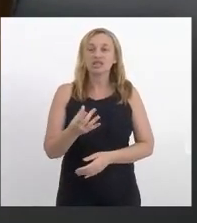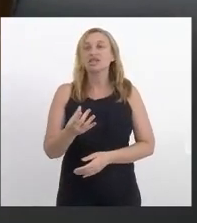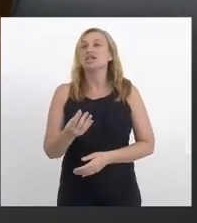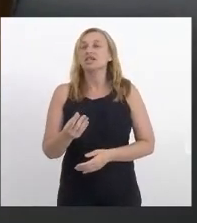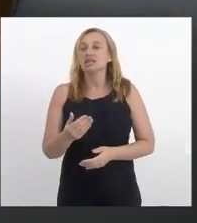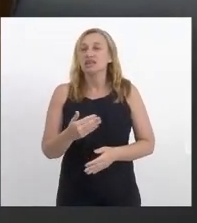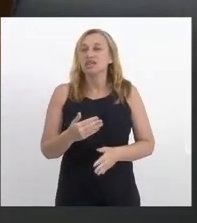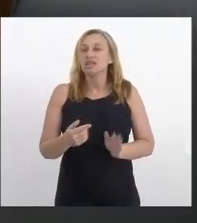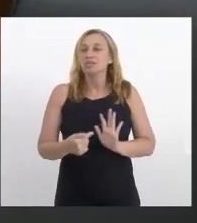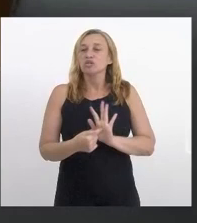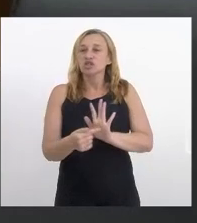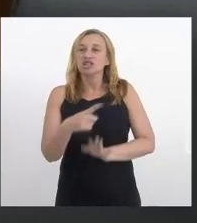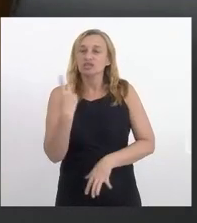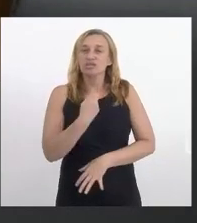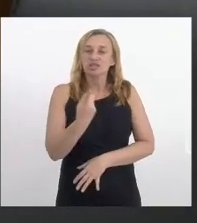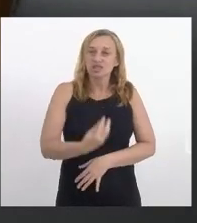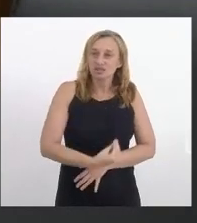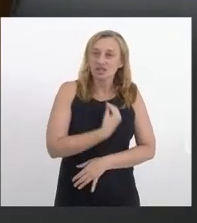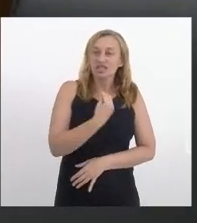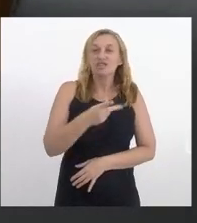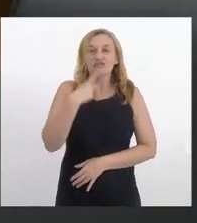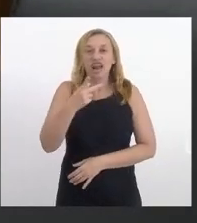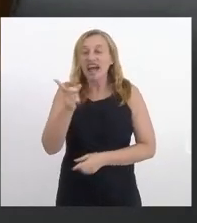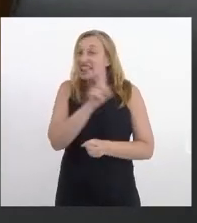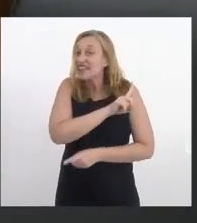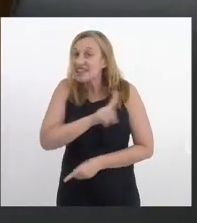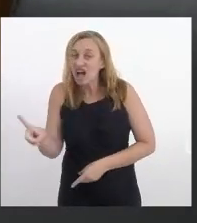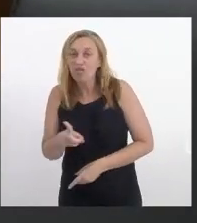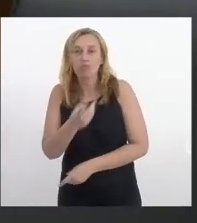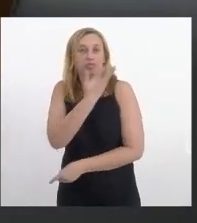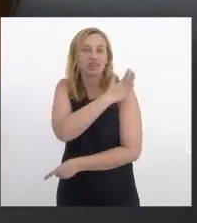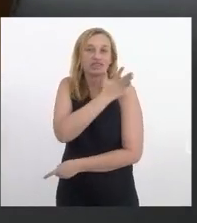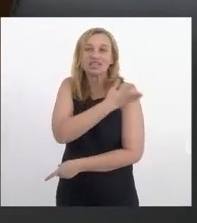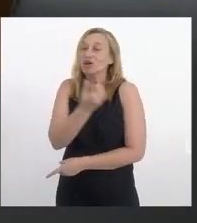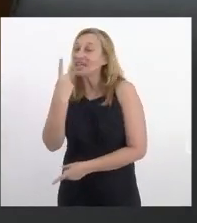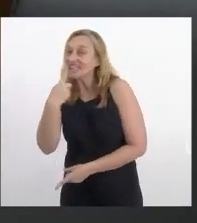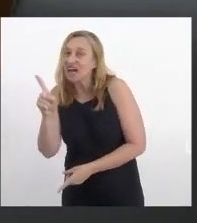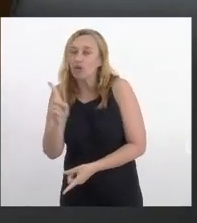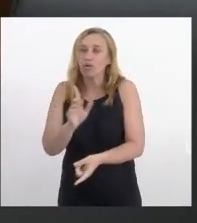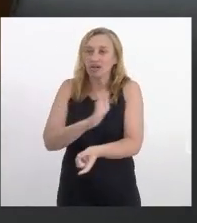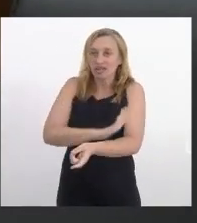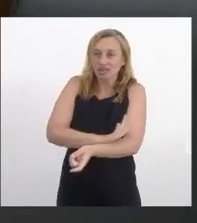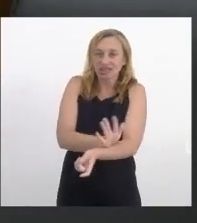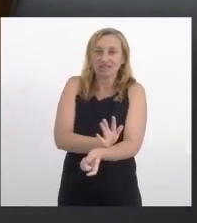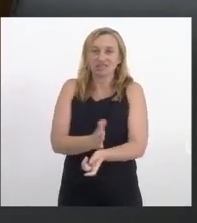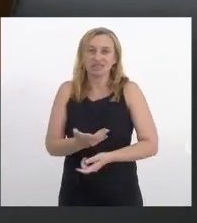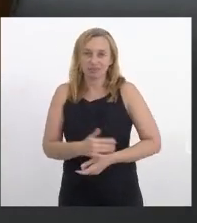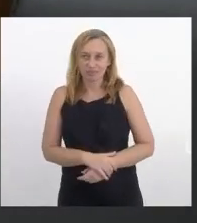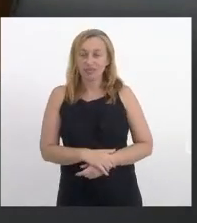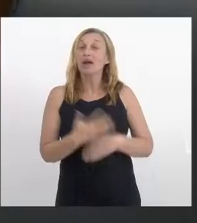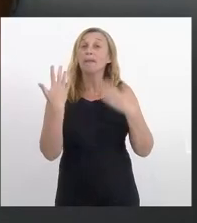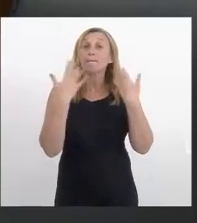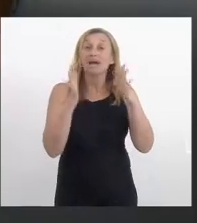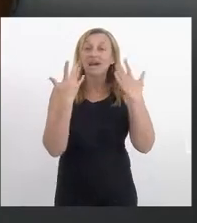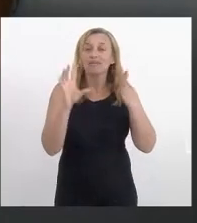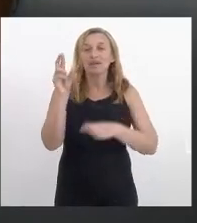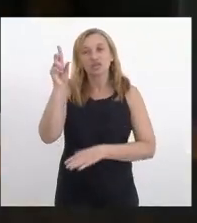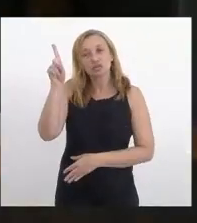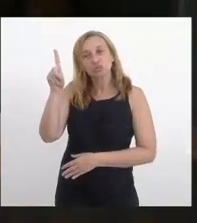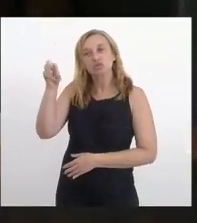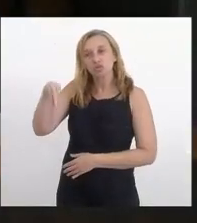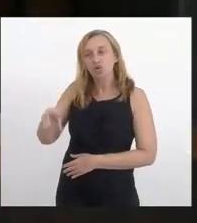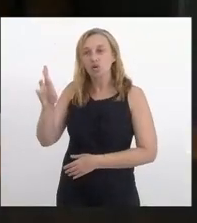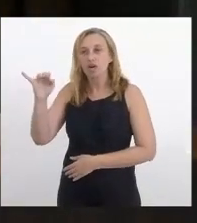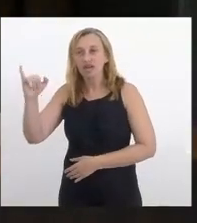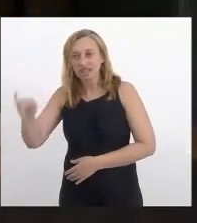e que a gente seja capaz de dizer não ao preconceito, não ao racismo e não à intolerância. Parabéns, Dorani,